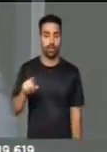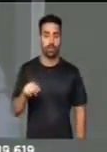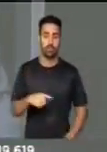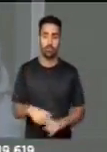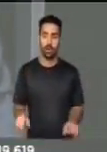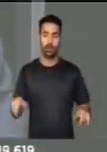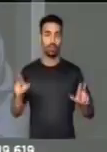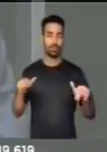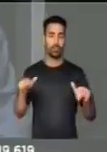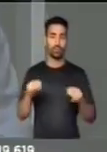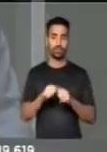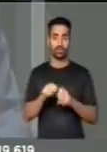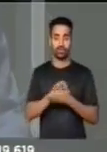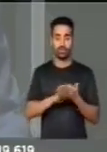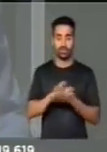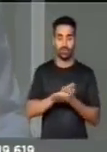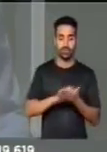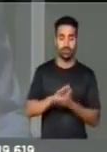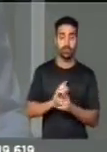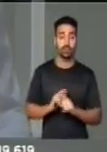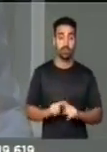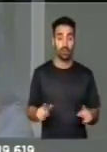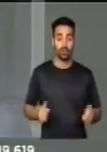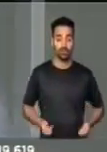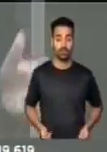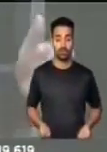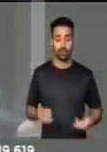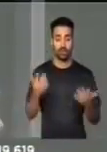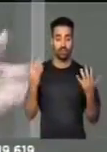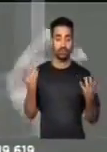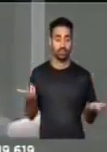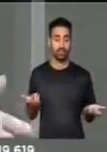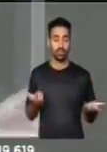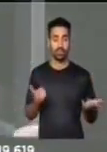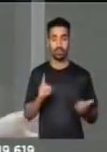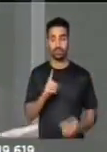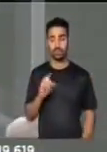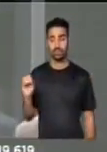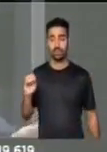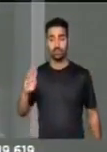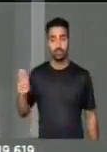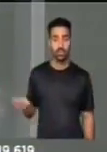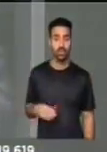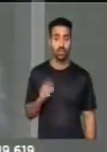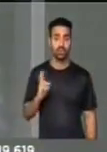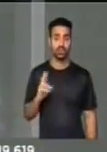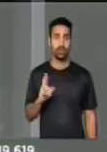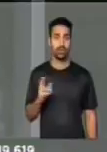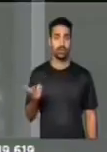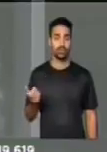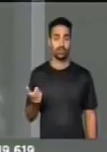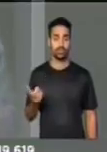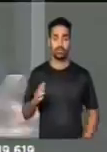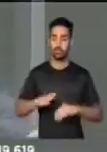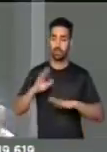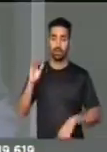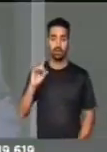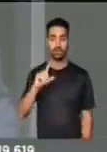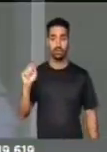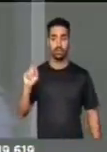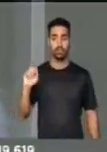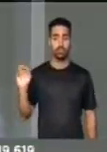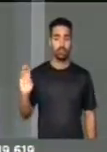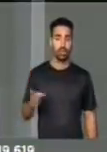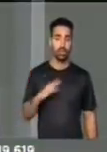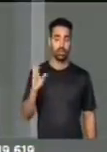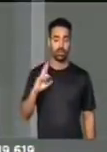para lugar nenhum e que consumiu do país hoje já mais de 100 milhões de reais. É mais de 100 milhões de reais do nosso dinheiro,